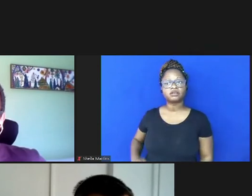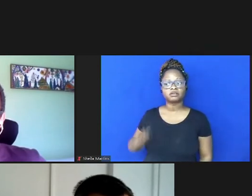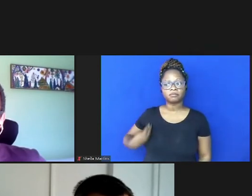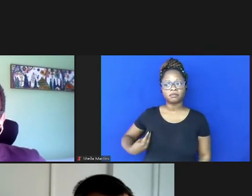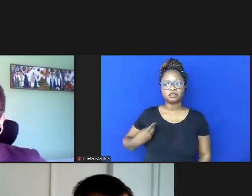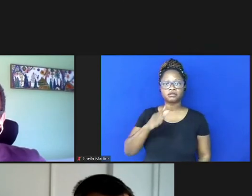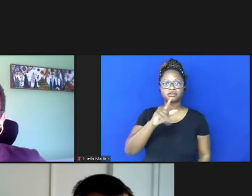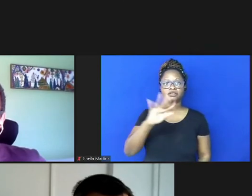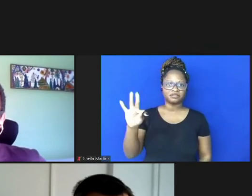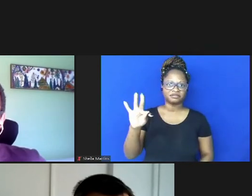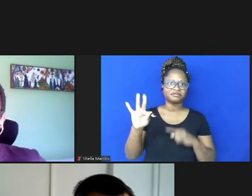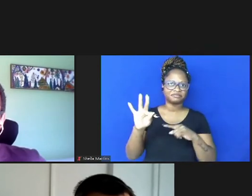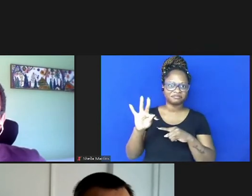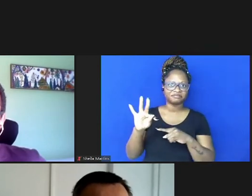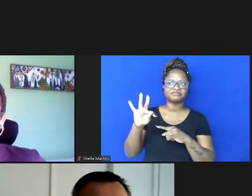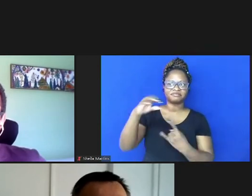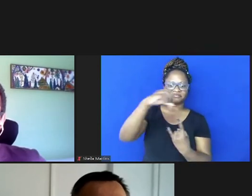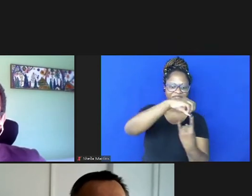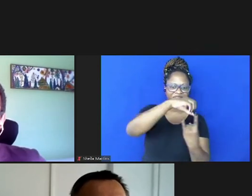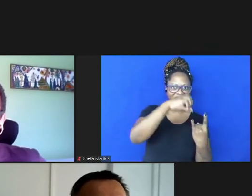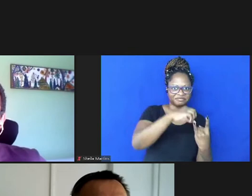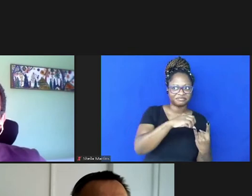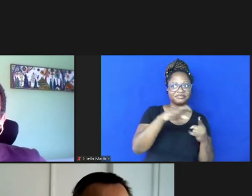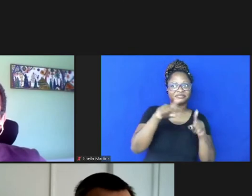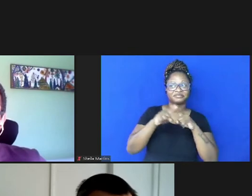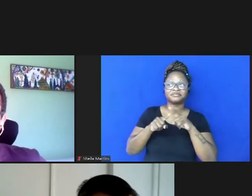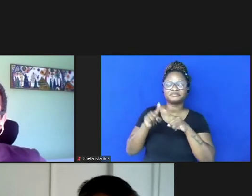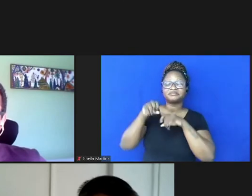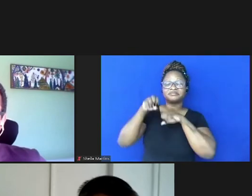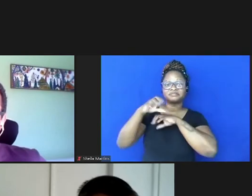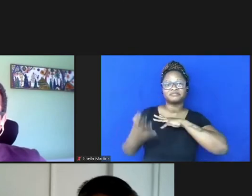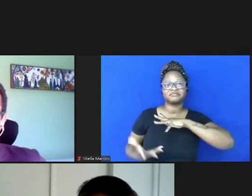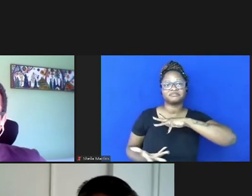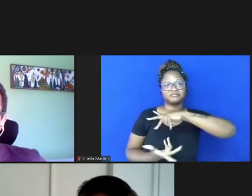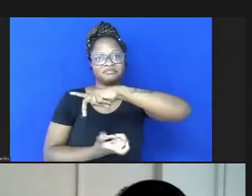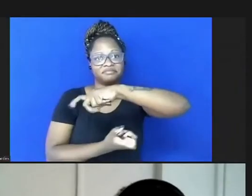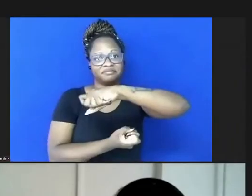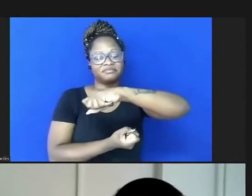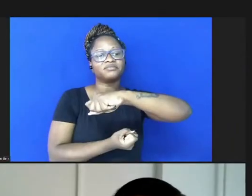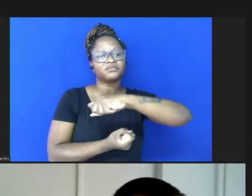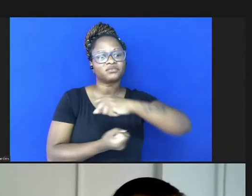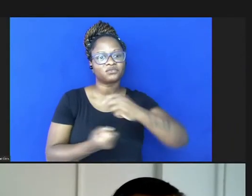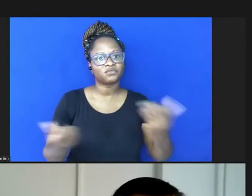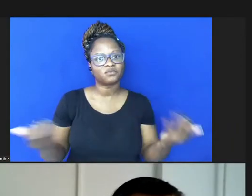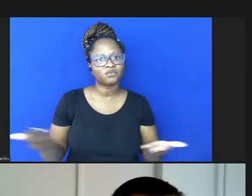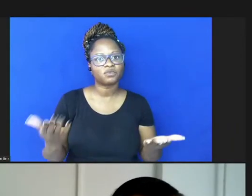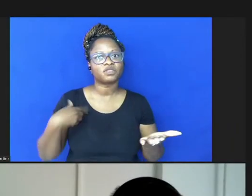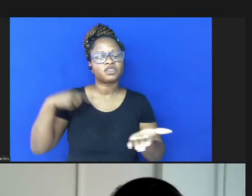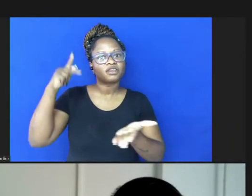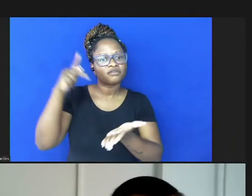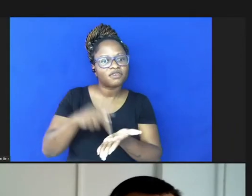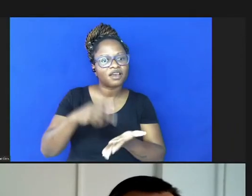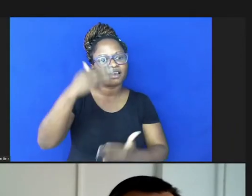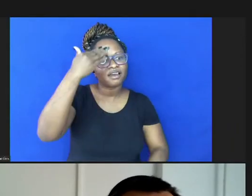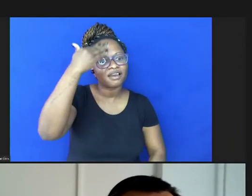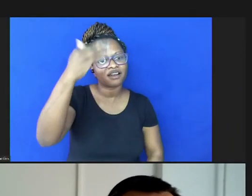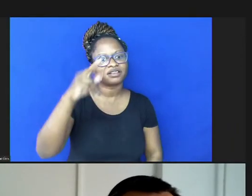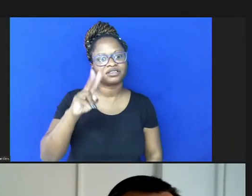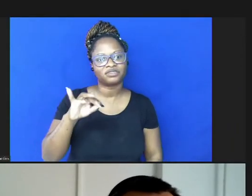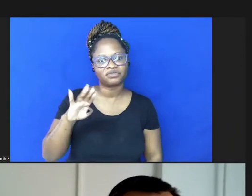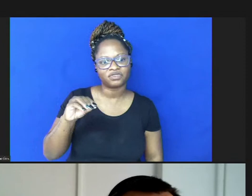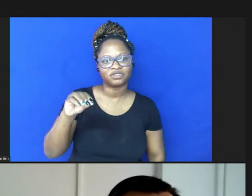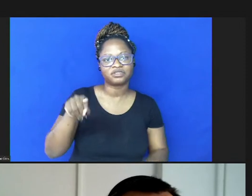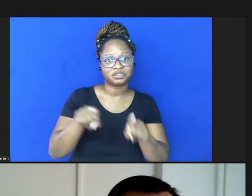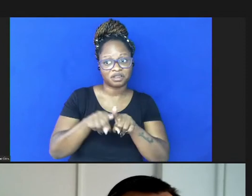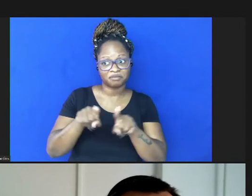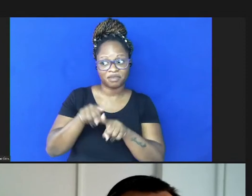de Fiocruz Alemanha e Educação Internacional, aqui notadamente agradecendo o Vinícius e a doutora Cristiane, nossa vice-presidente.